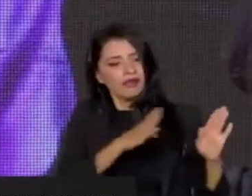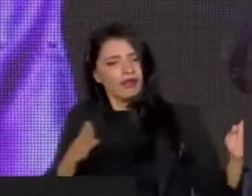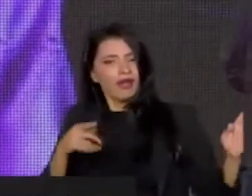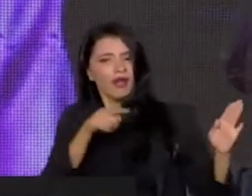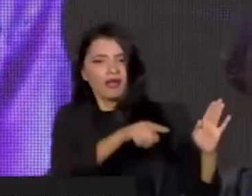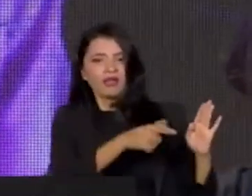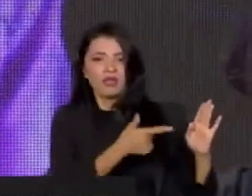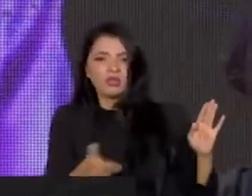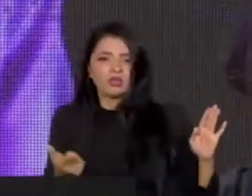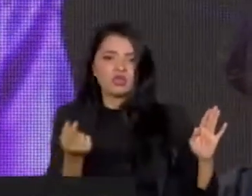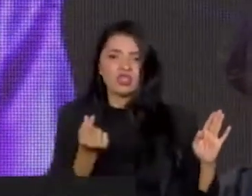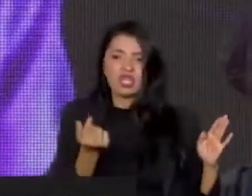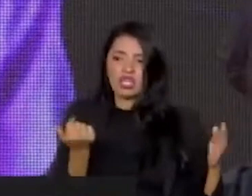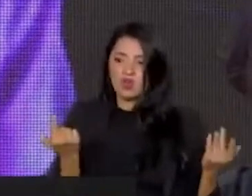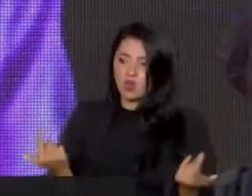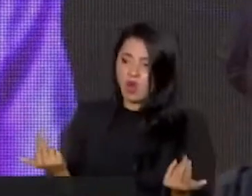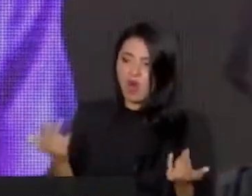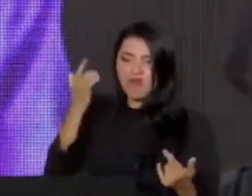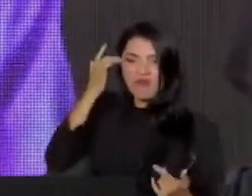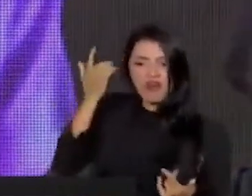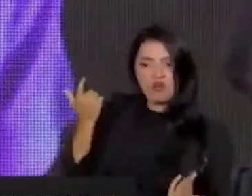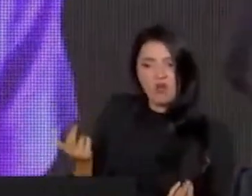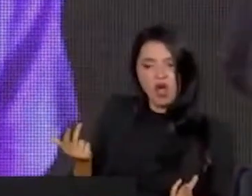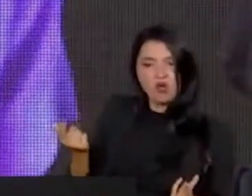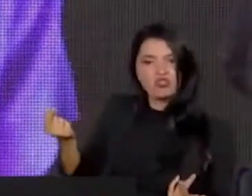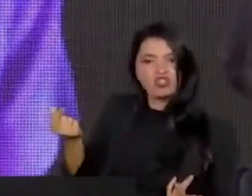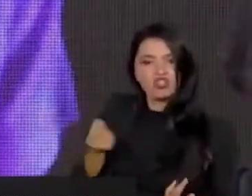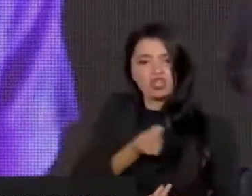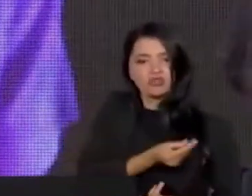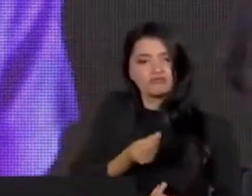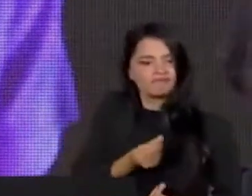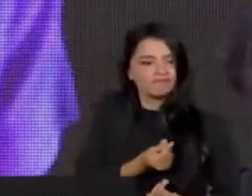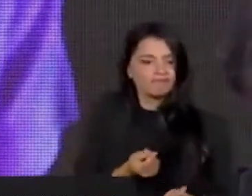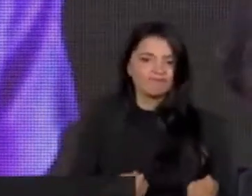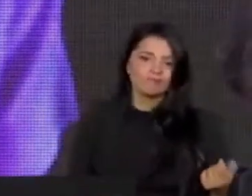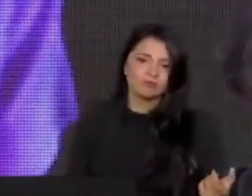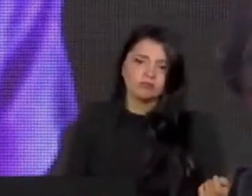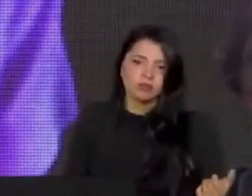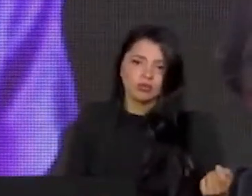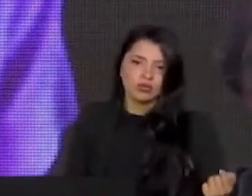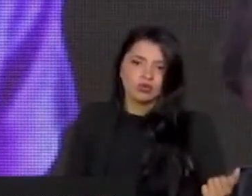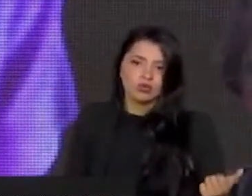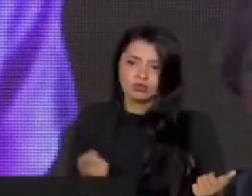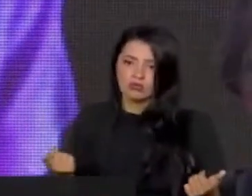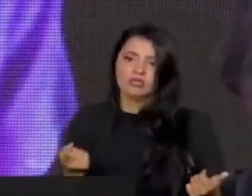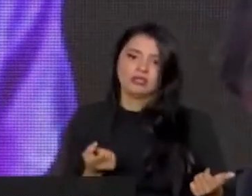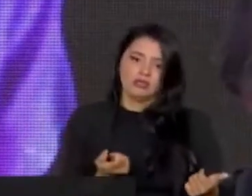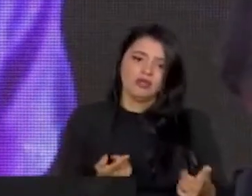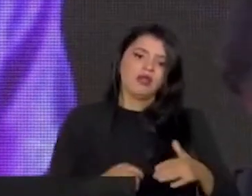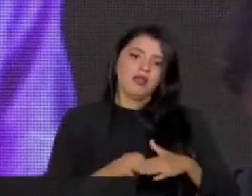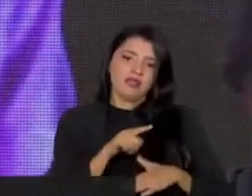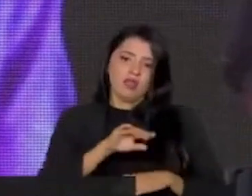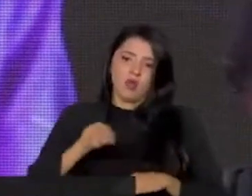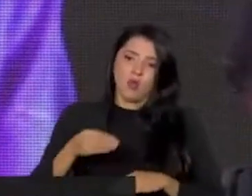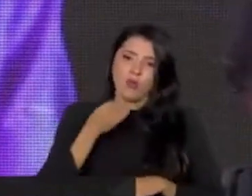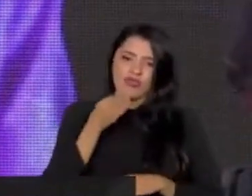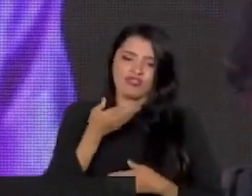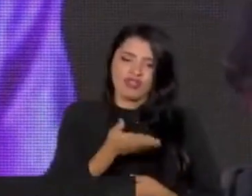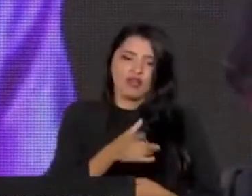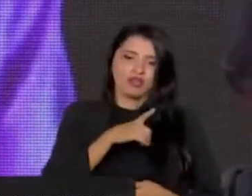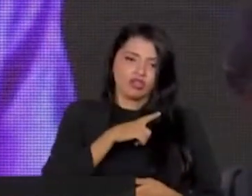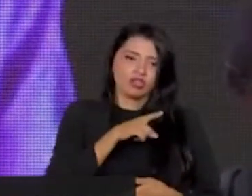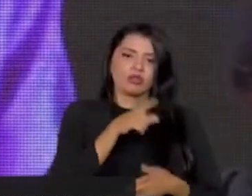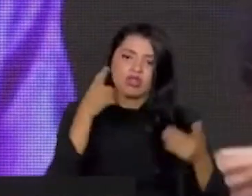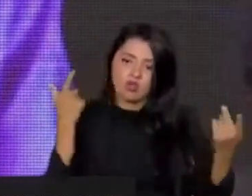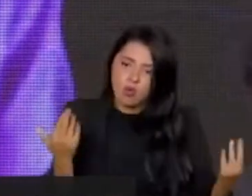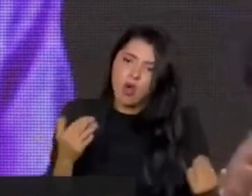que não teve a mesma facilidade que o dinheiro lhe deu, que o Estado dê para ele a oportunidade dele ter a